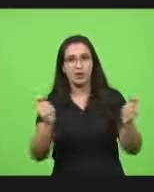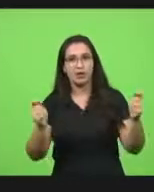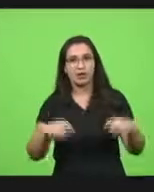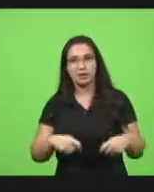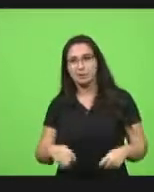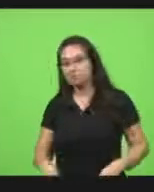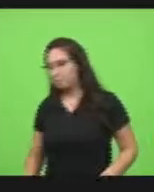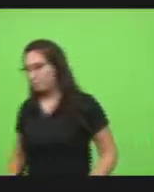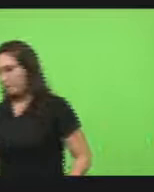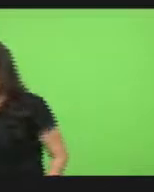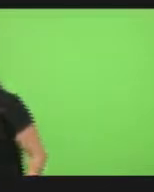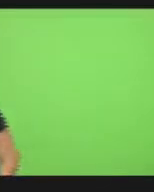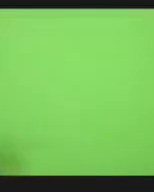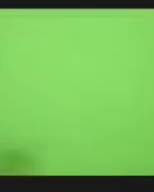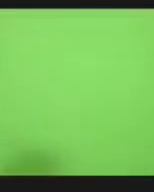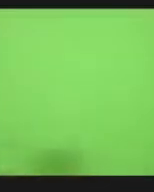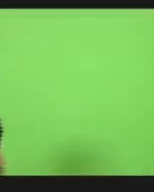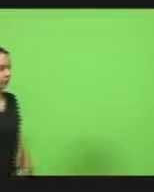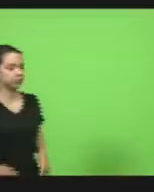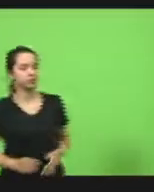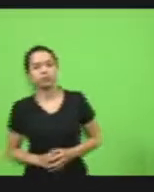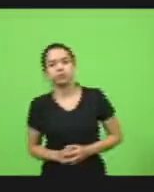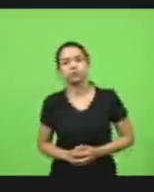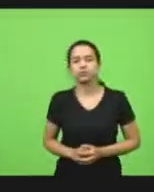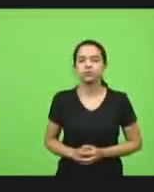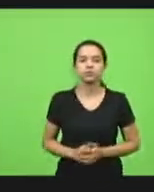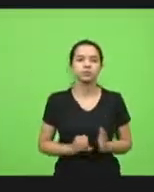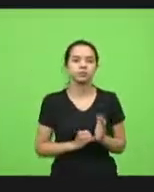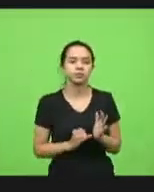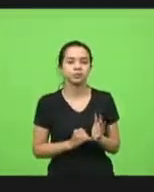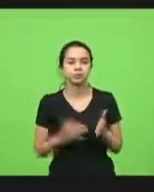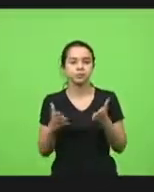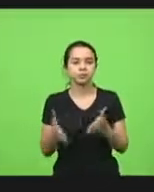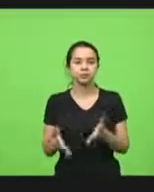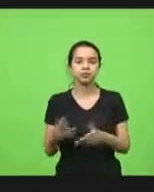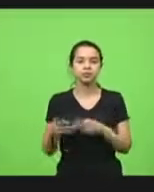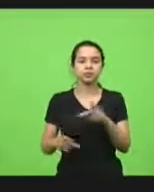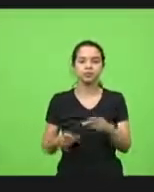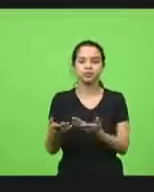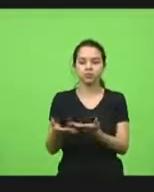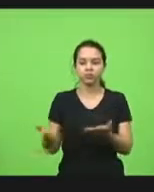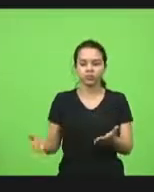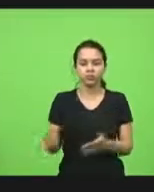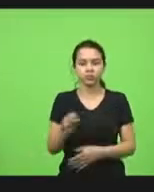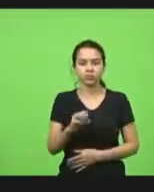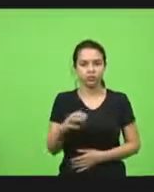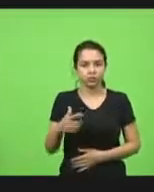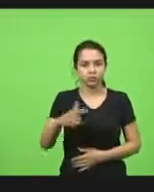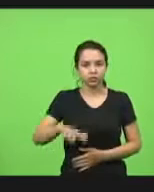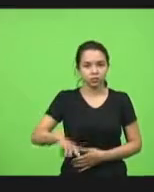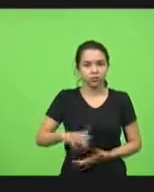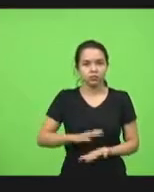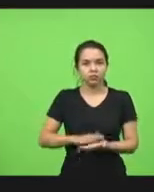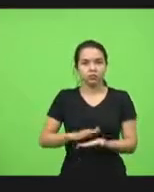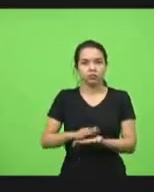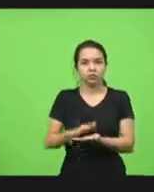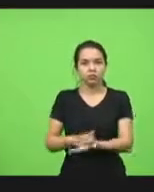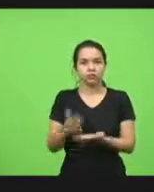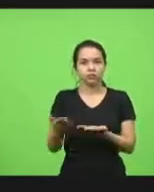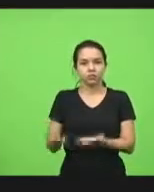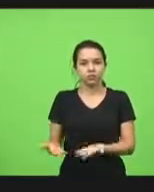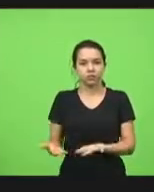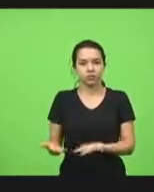de tributação, para que ela possa chegar lá no catarinense. Lá. Então, mais uma vez, quero parabenizar o senhor. Como eu disse, o